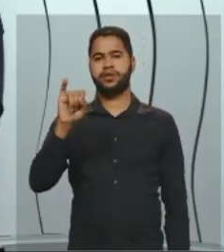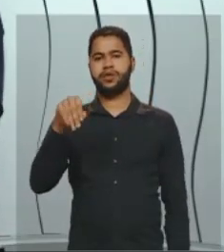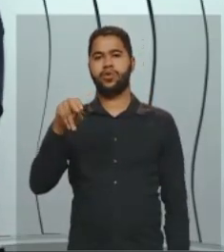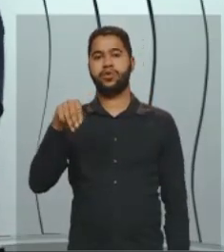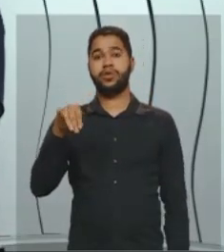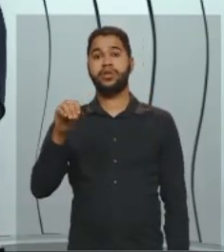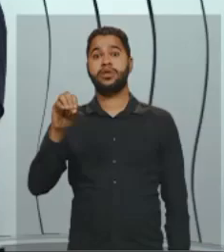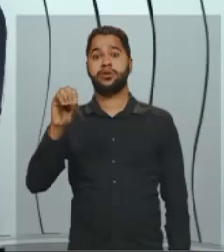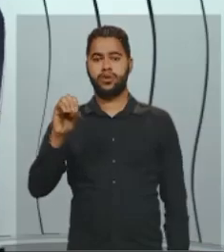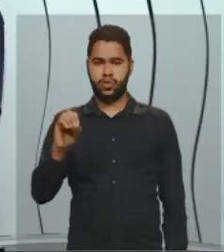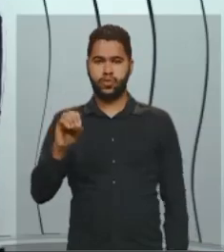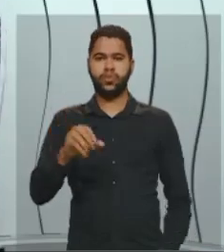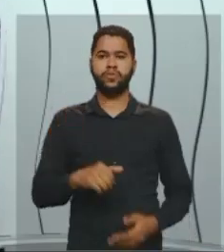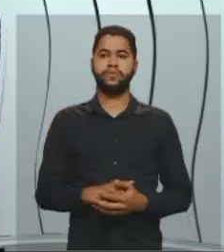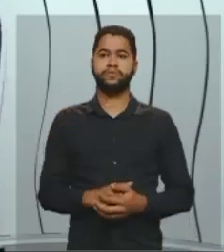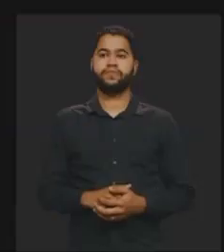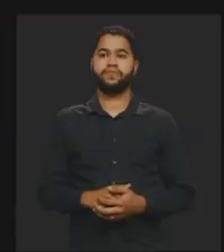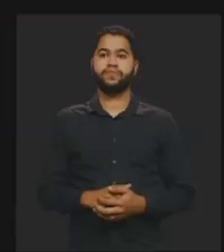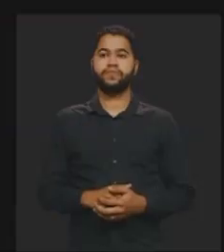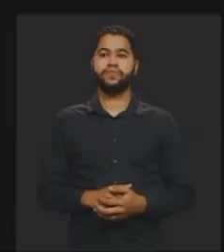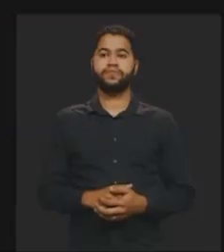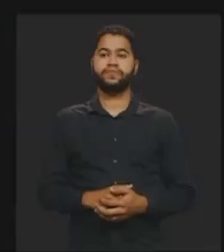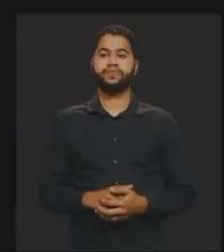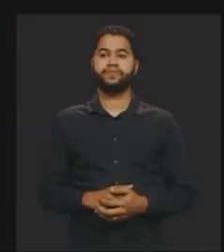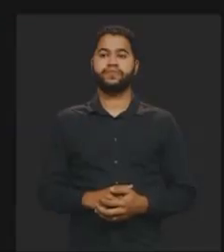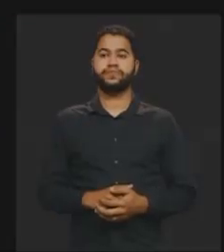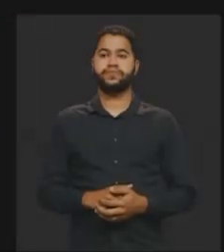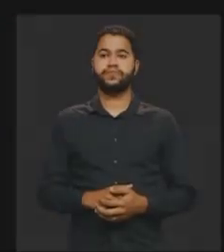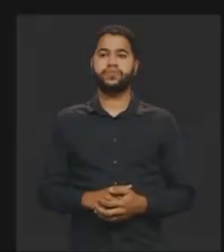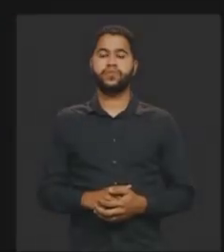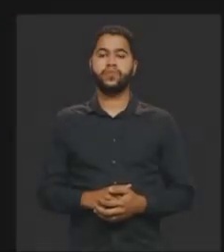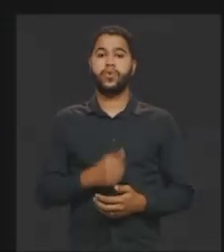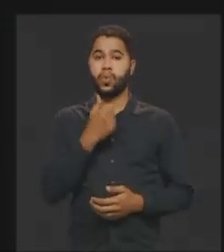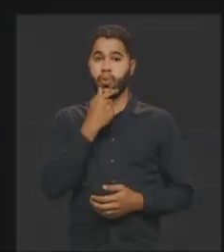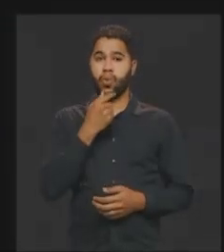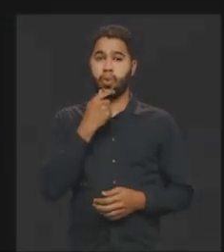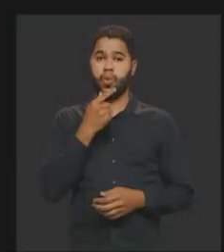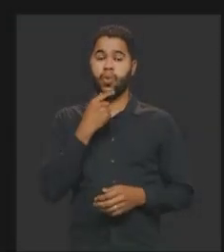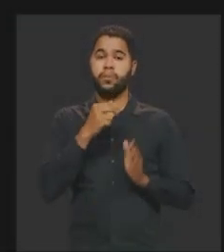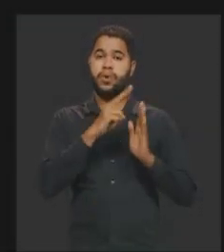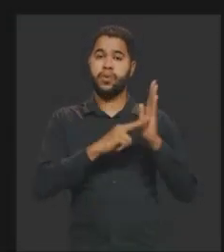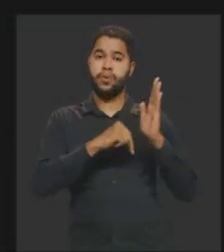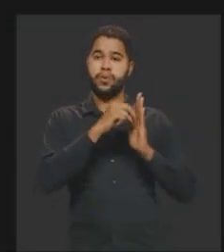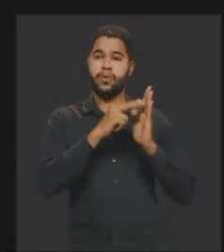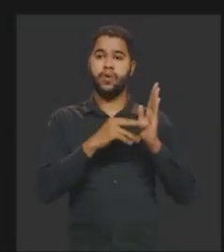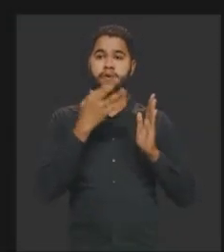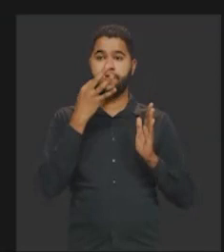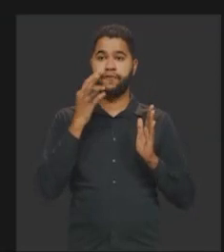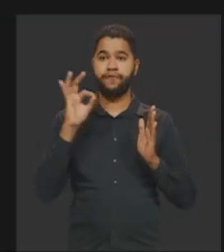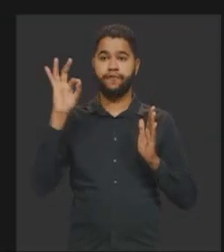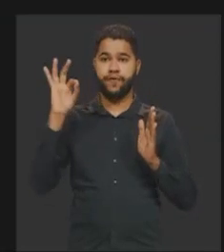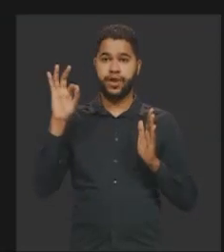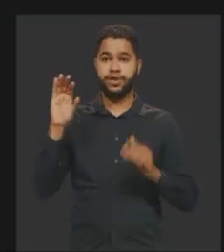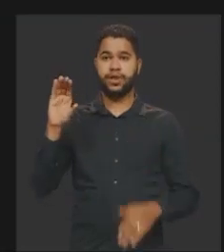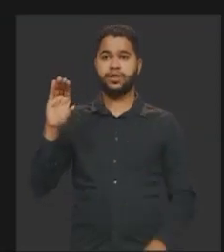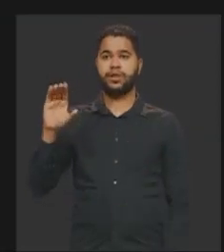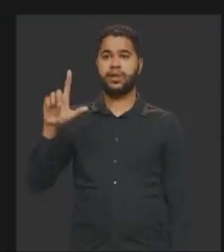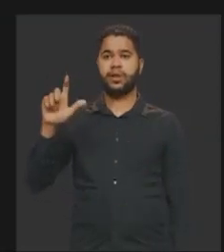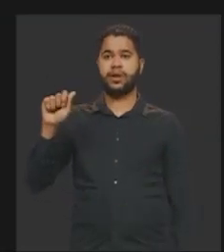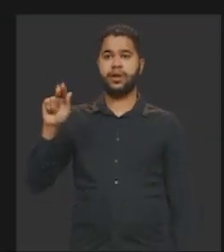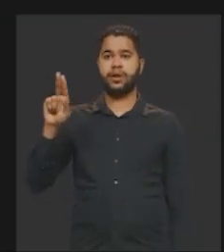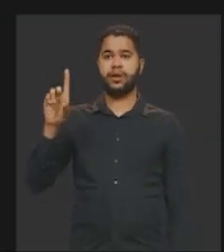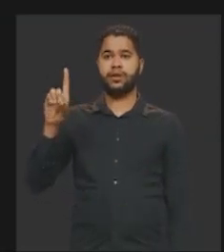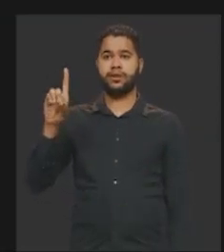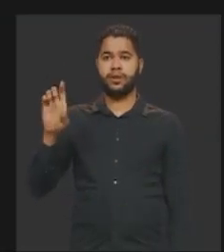líder desse so-called impressionismo was Claude Monet, um pintor francês. Whose lifelong, de quem é o pronome aqui, ó,